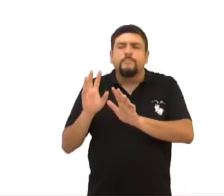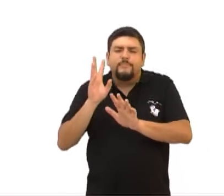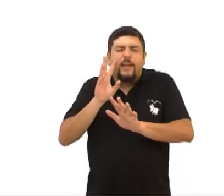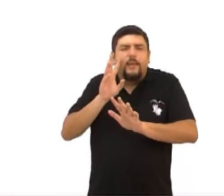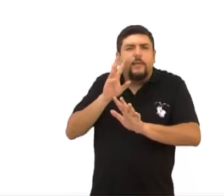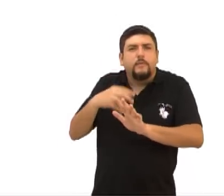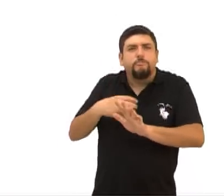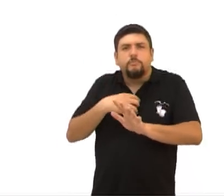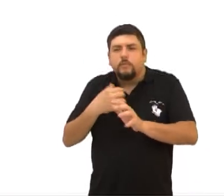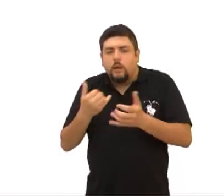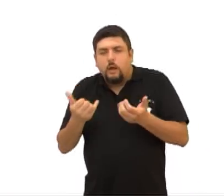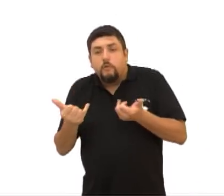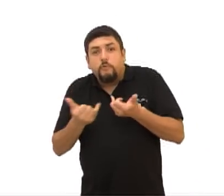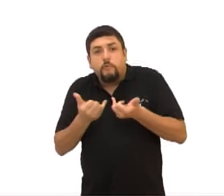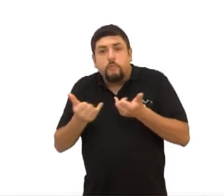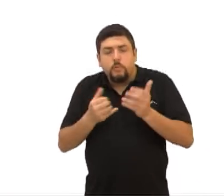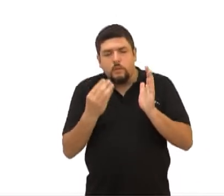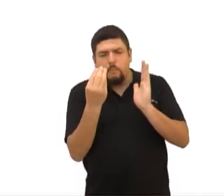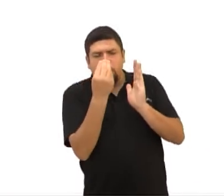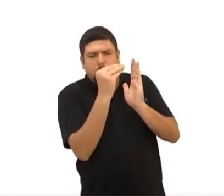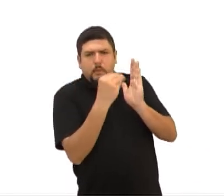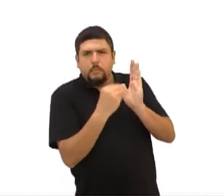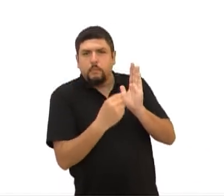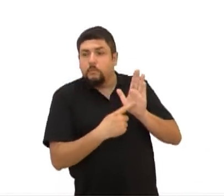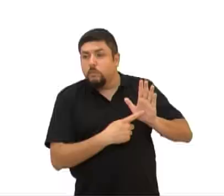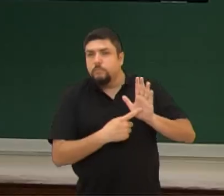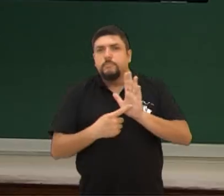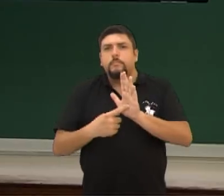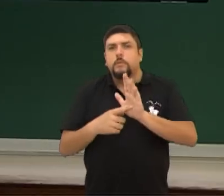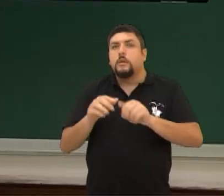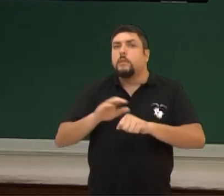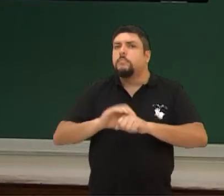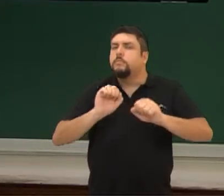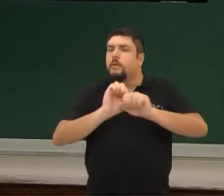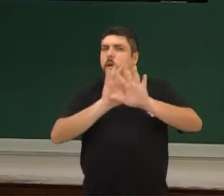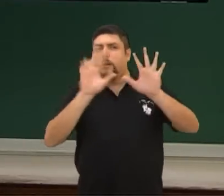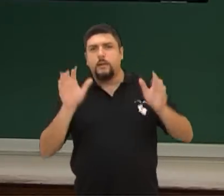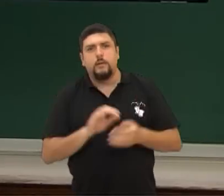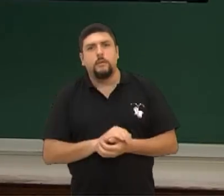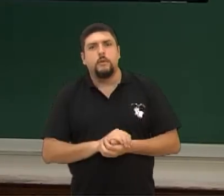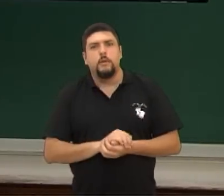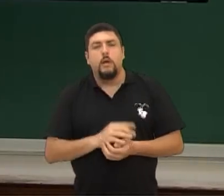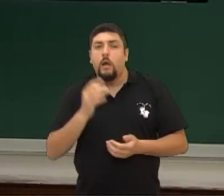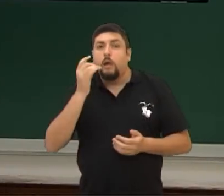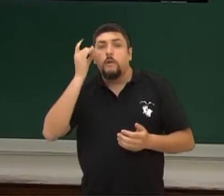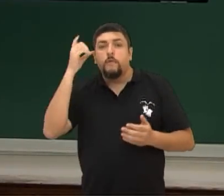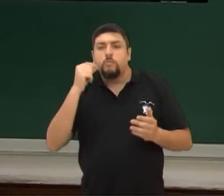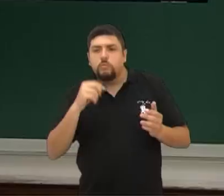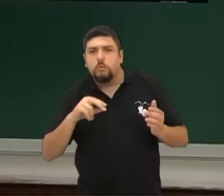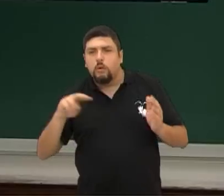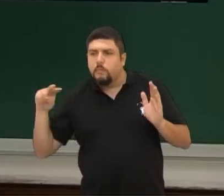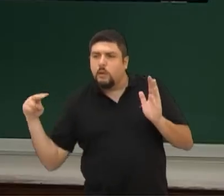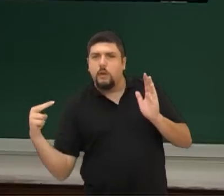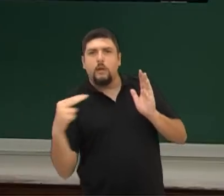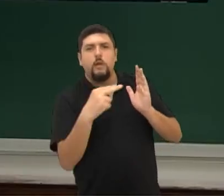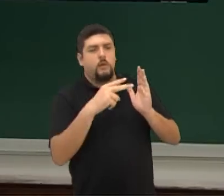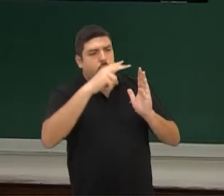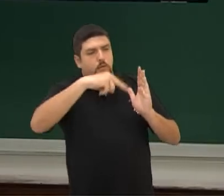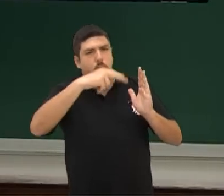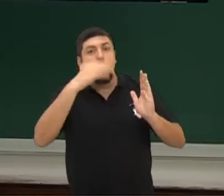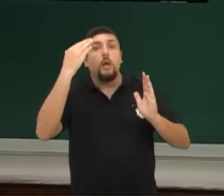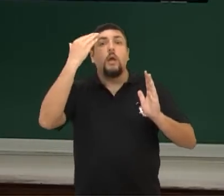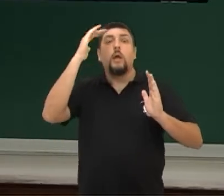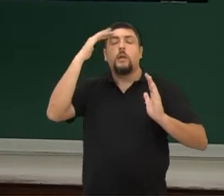nele divulgadas. Então, perceba isso. Há um dinamismo, há muita facilidade em entender aqueles números, aquelas